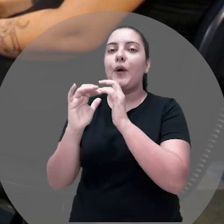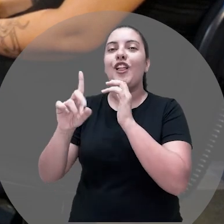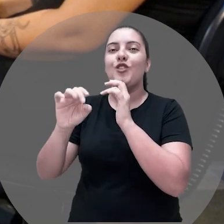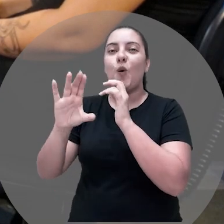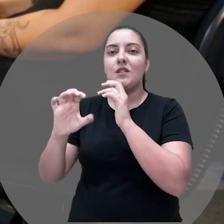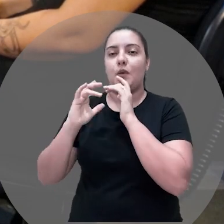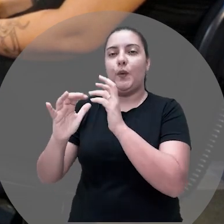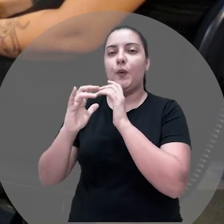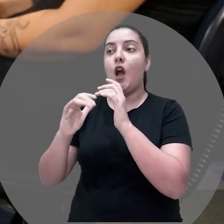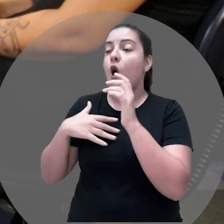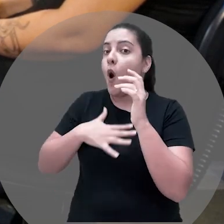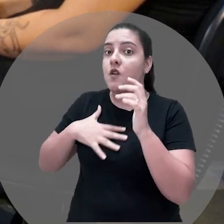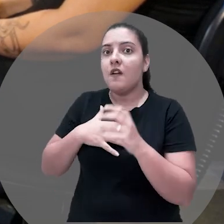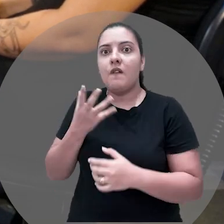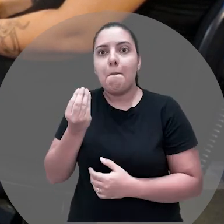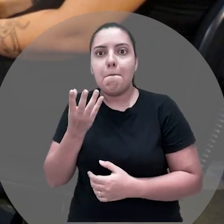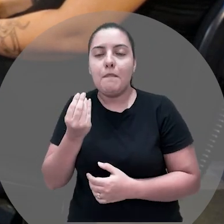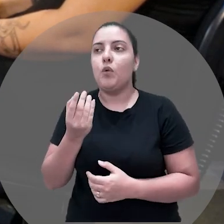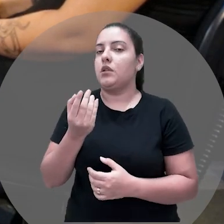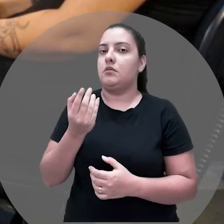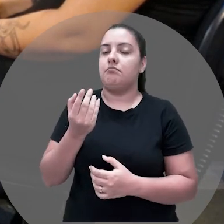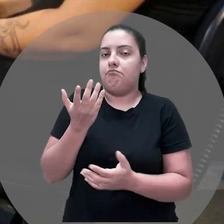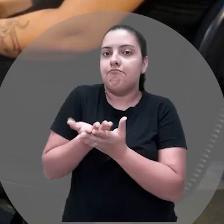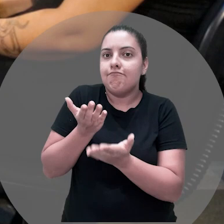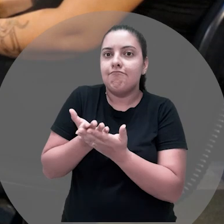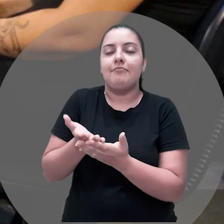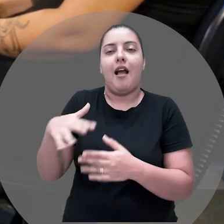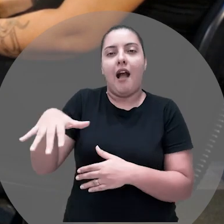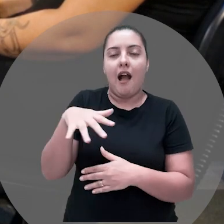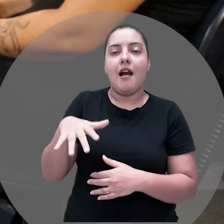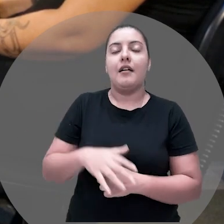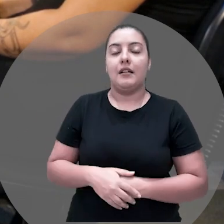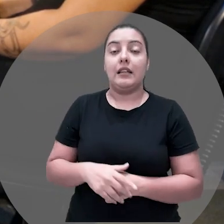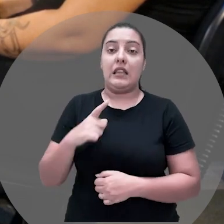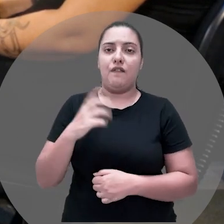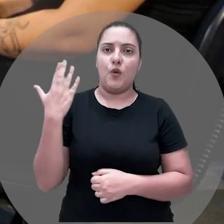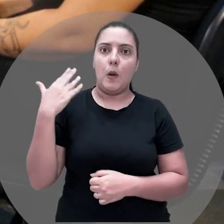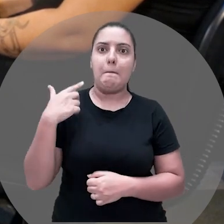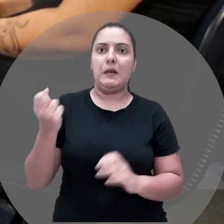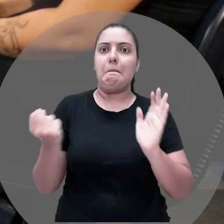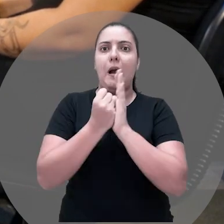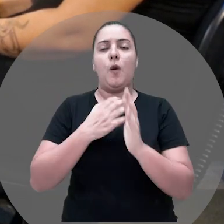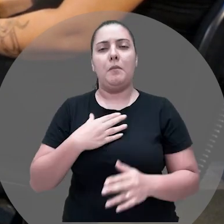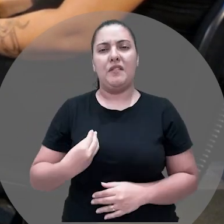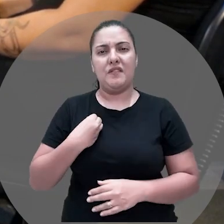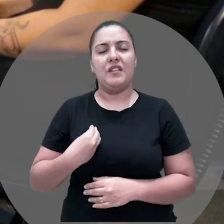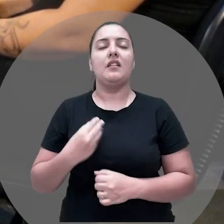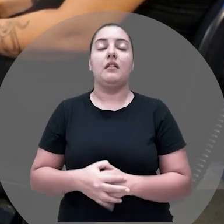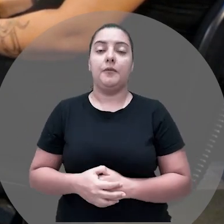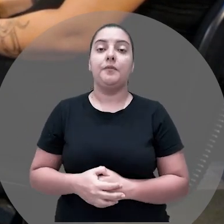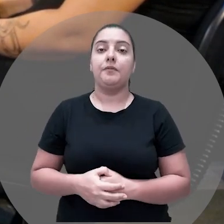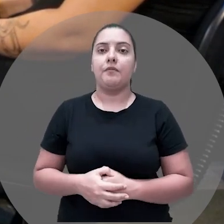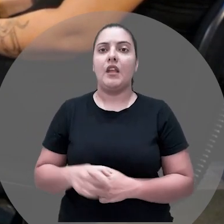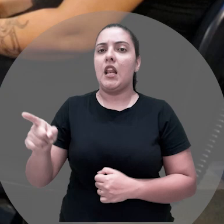flauta doce gostou muito pegava e insistia E aí eu até te perguntava assim porque teve um que marcou a